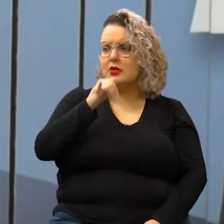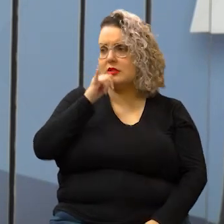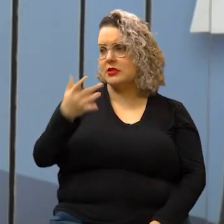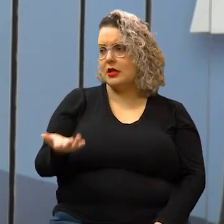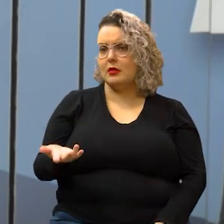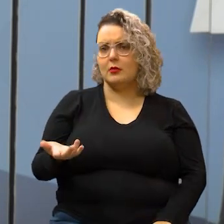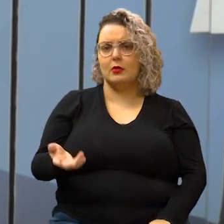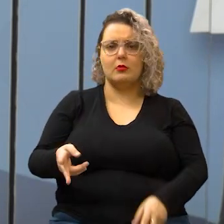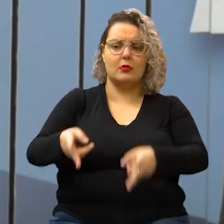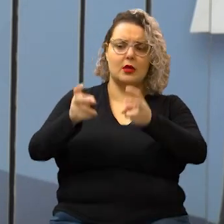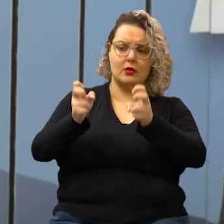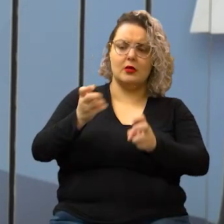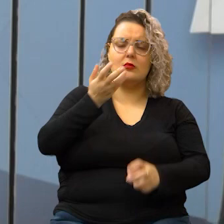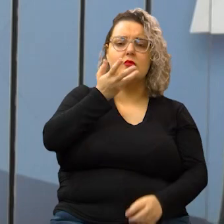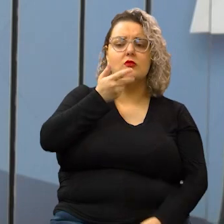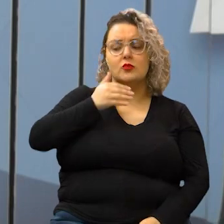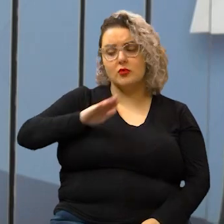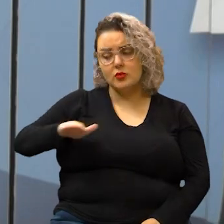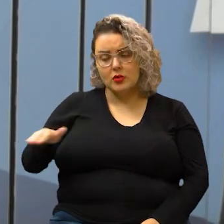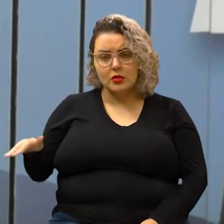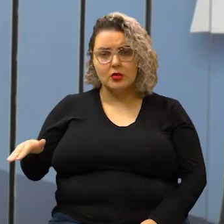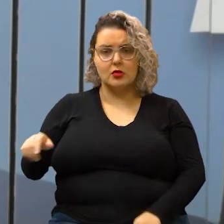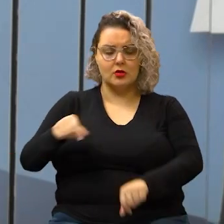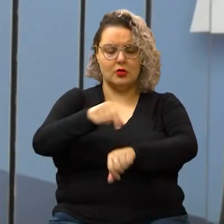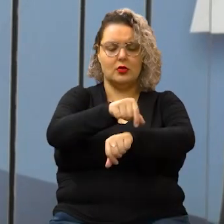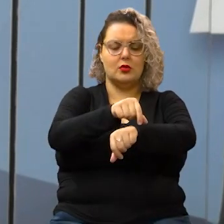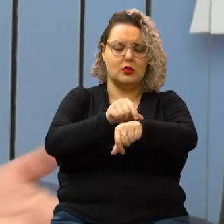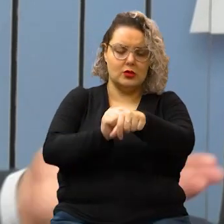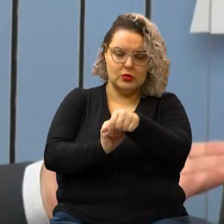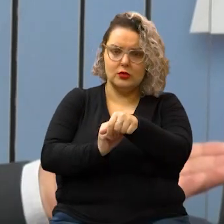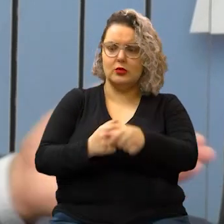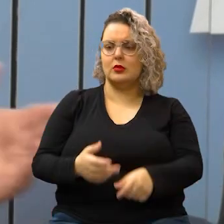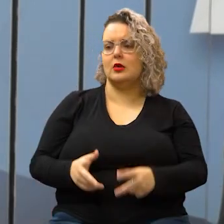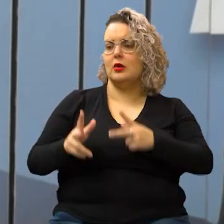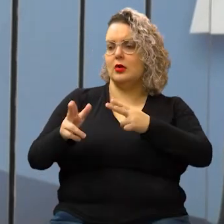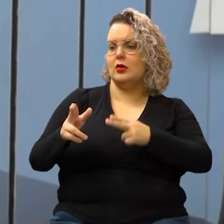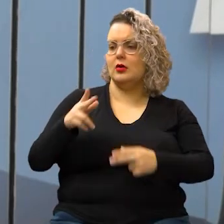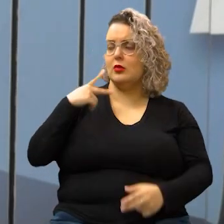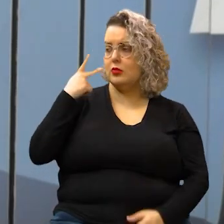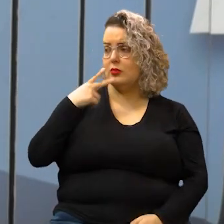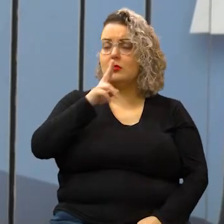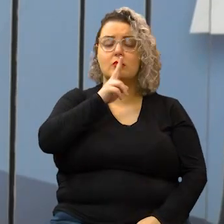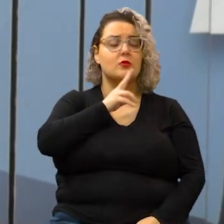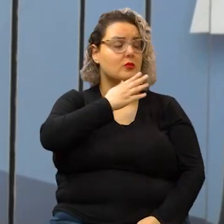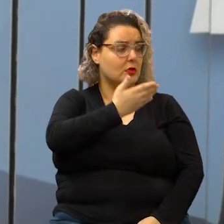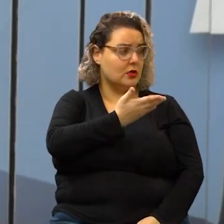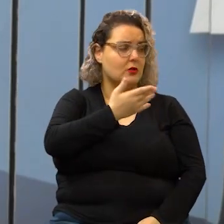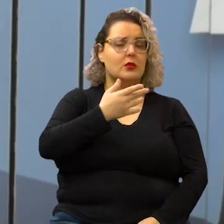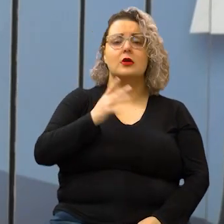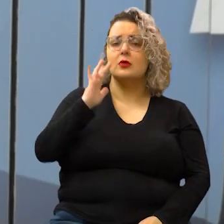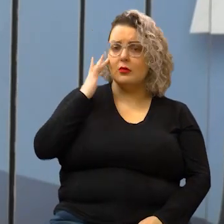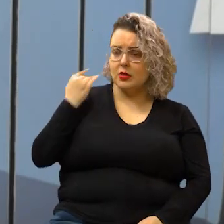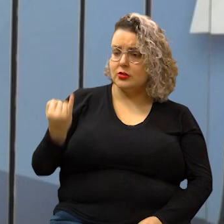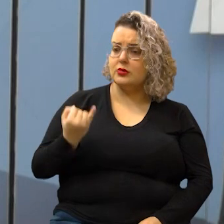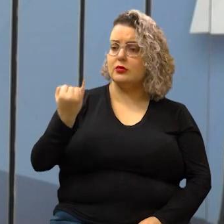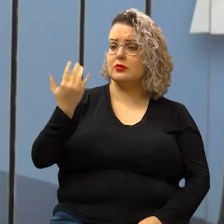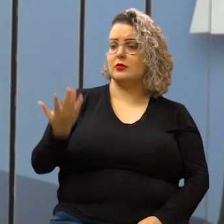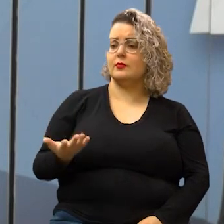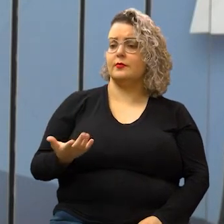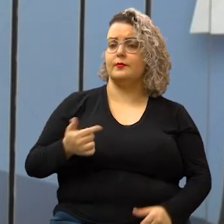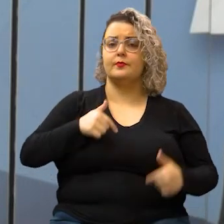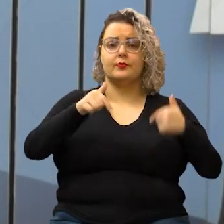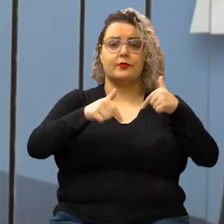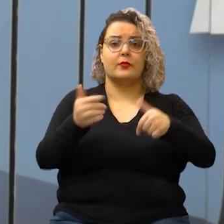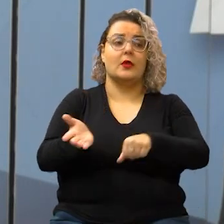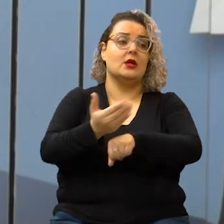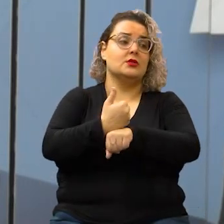você identificar os menores de idade com pulseiras, como o vereador Nelson Ossi falou, que eu acho muito interessante, um trabalho